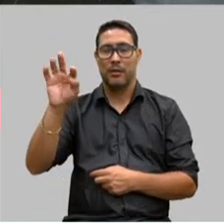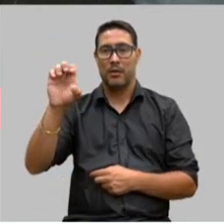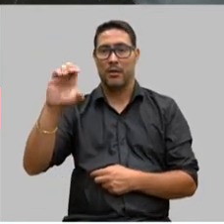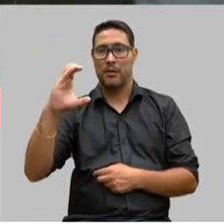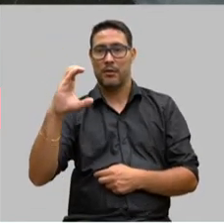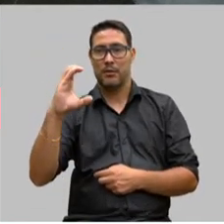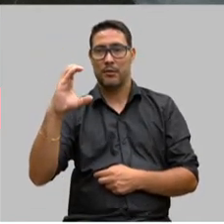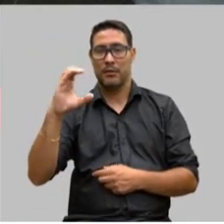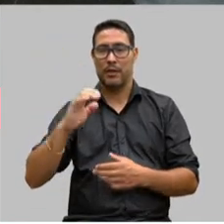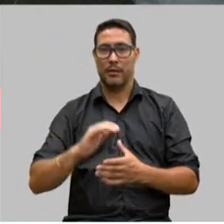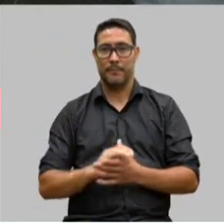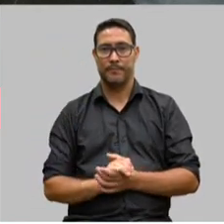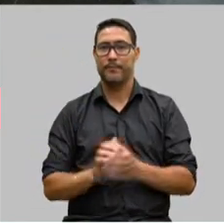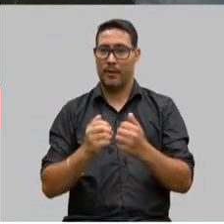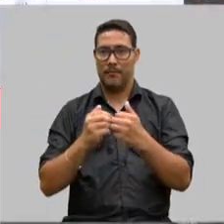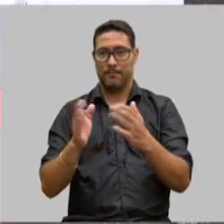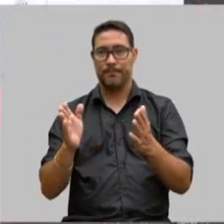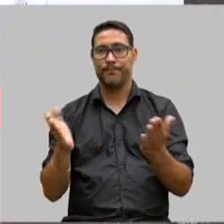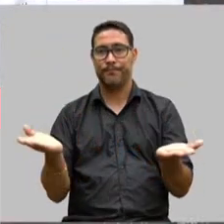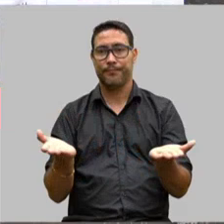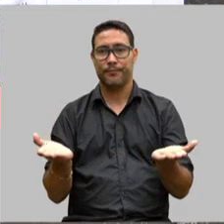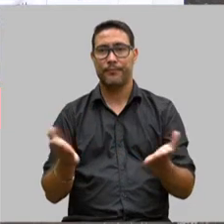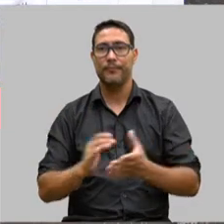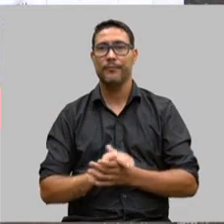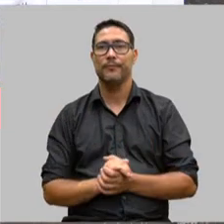início, na abertura deste evento.